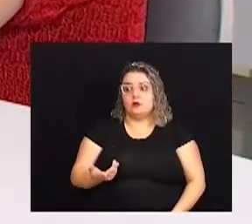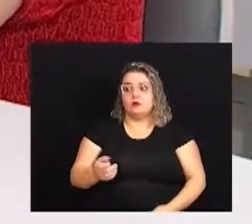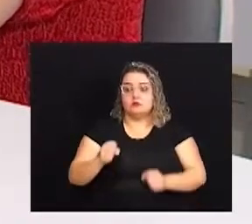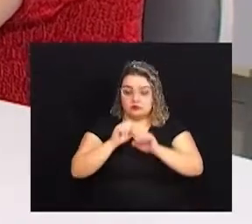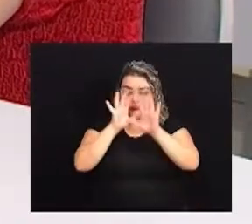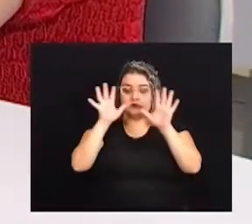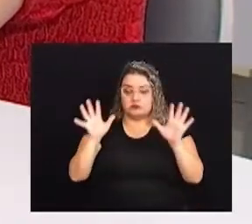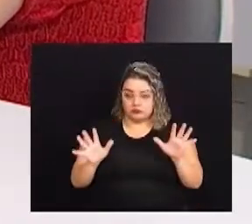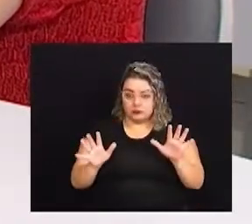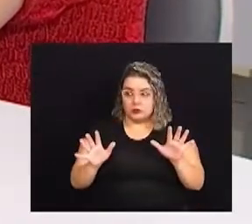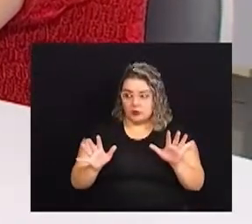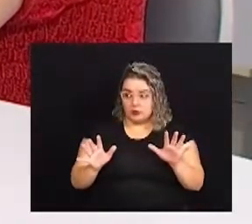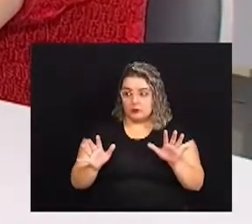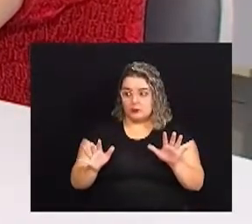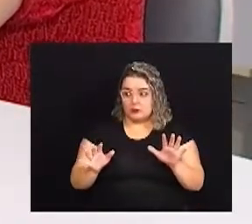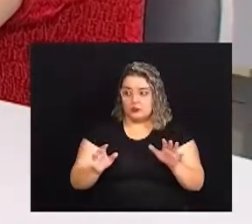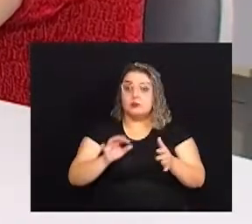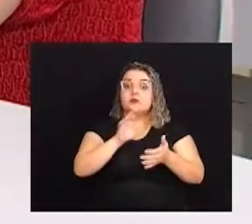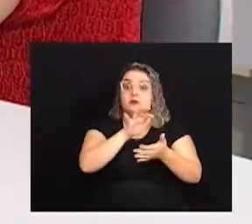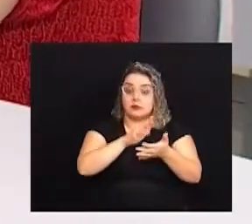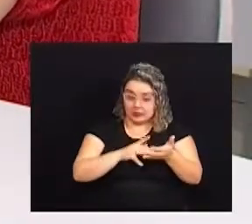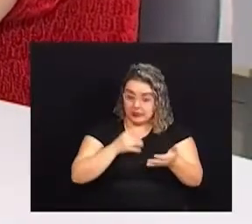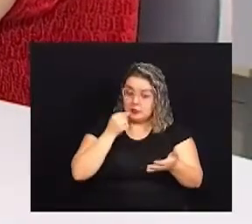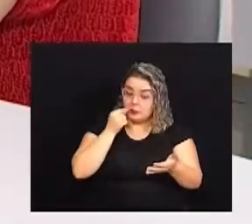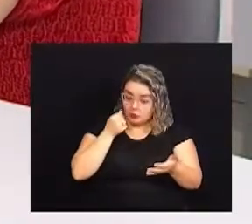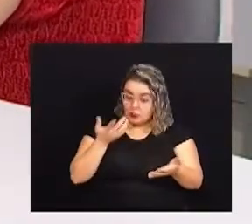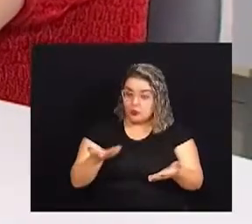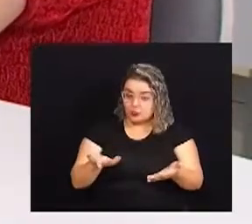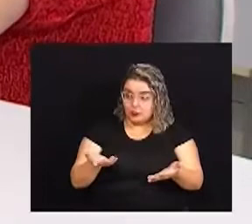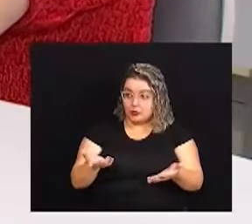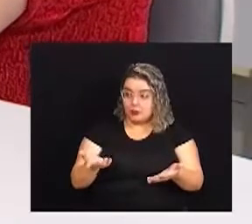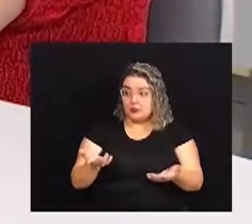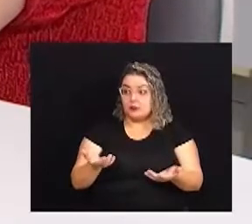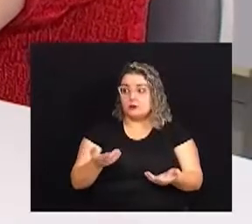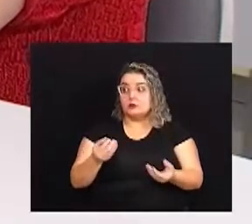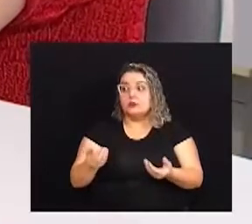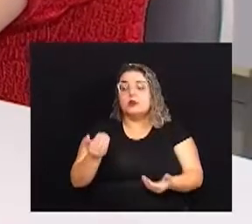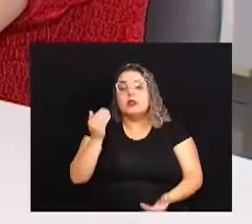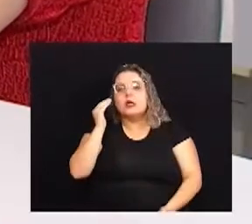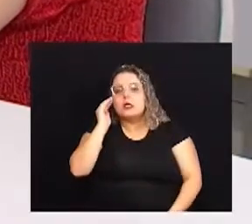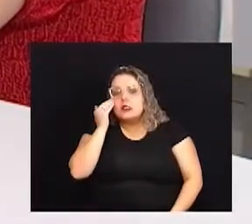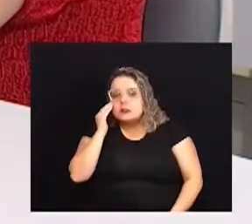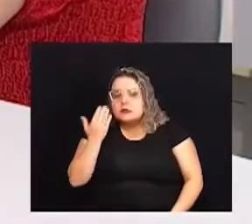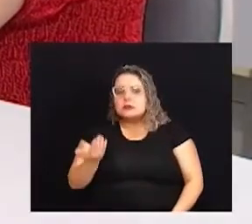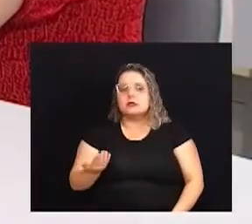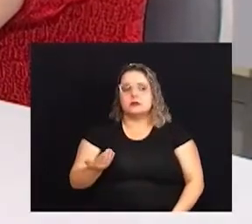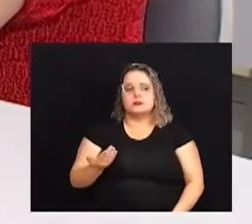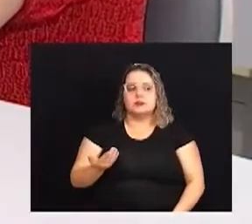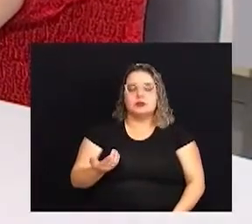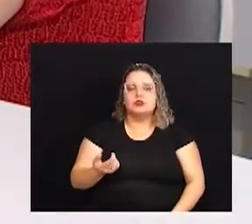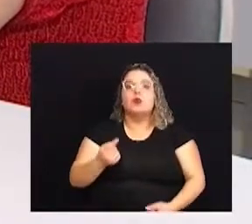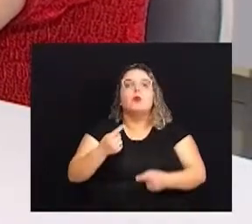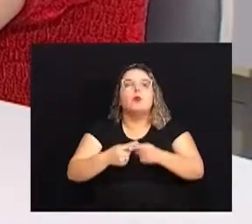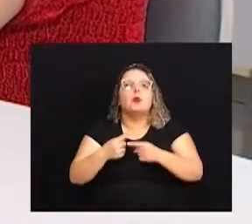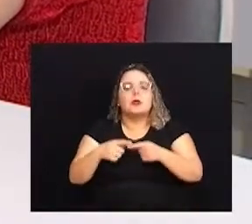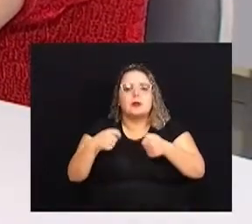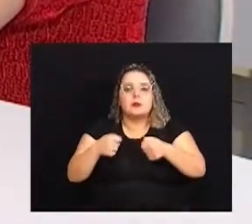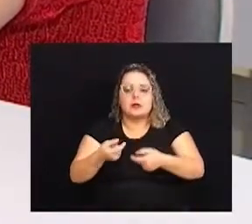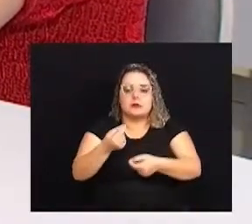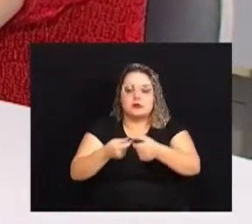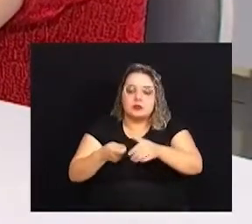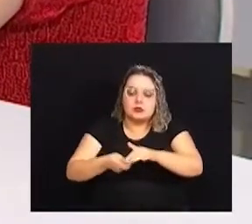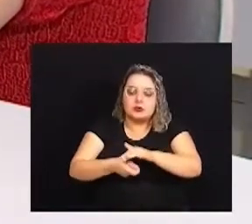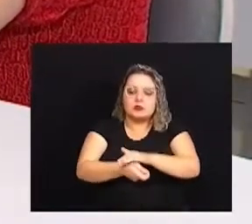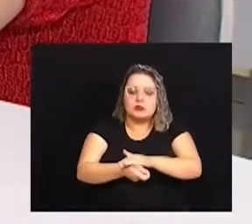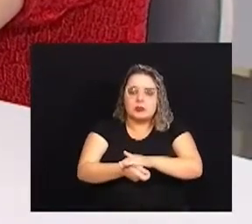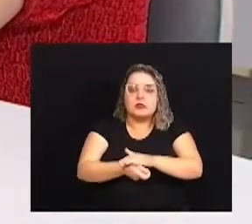gosta de deixar tudo, como diz o nome do programa, na ponta do lápis. Entendi a necessidade dessa reserva, o